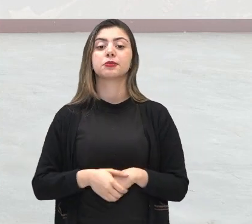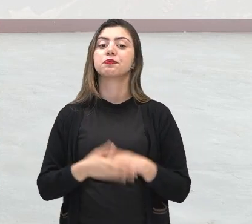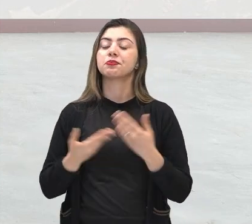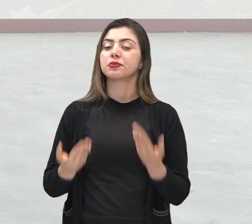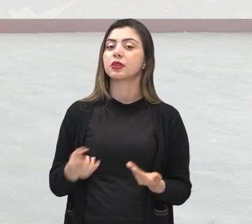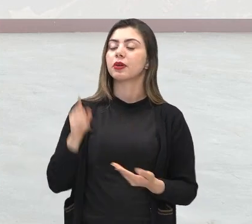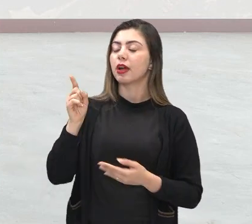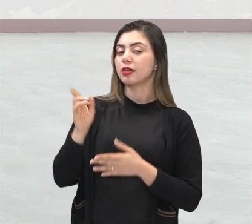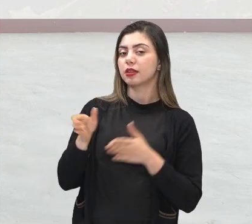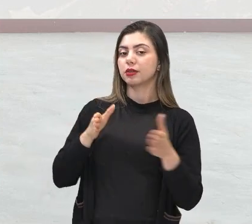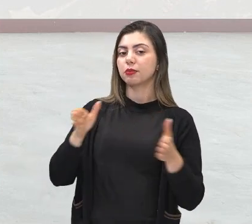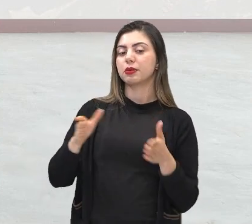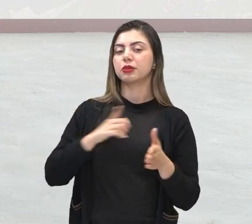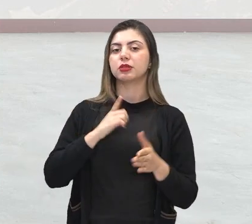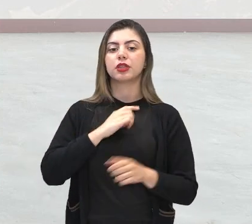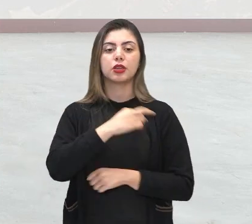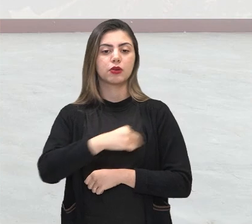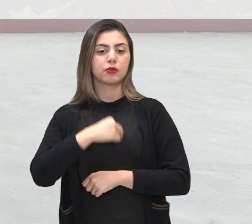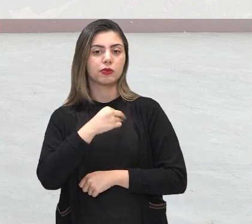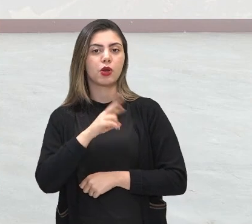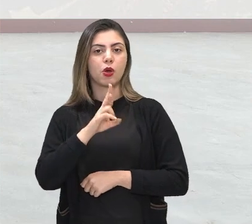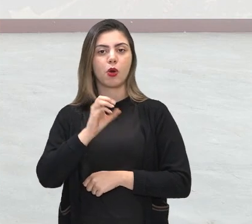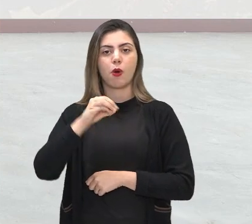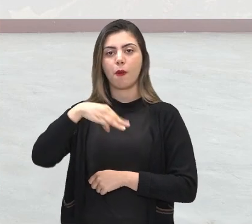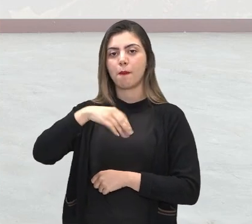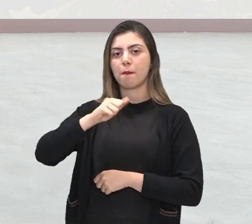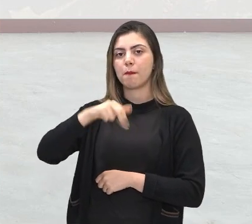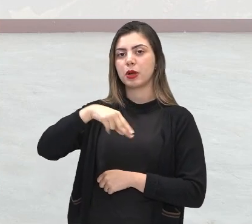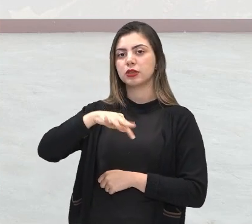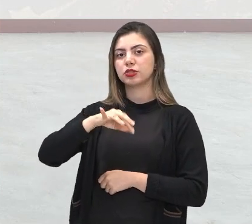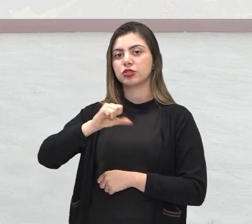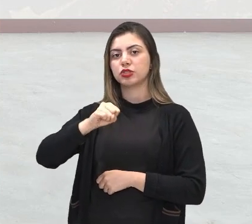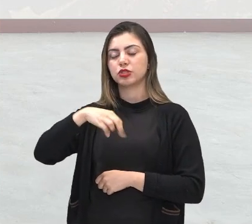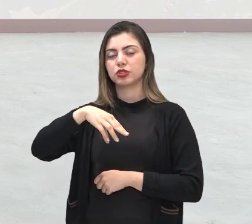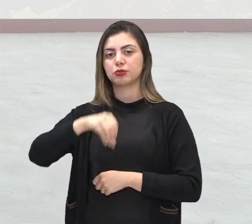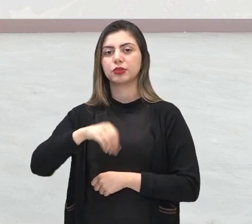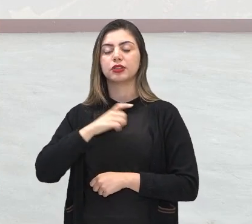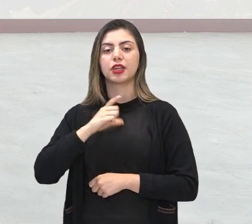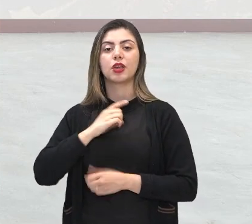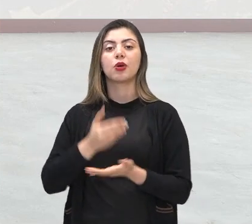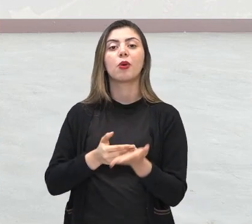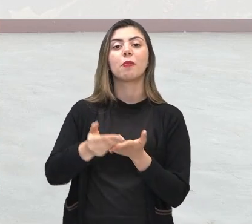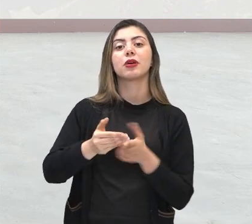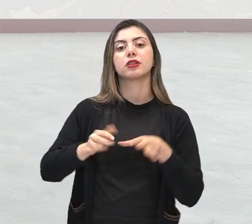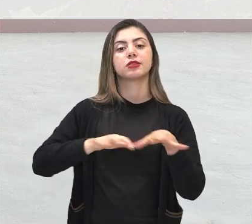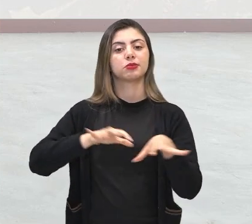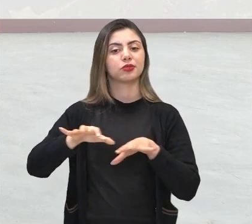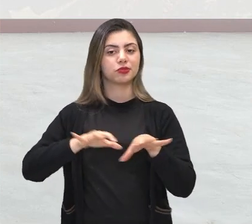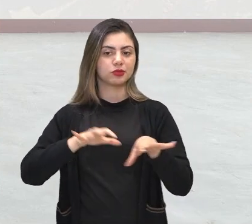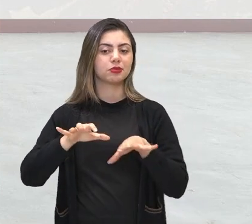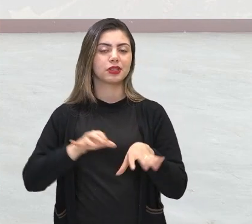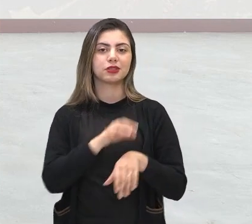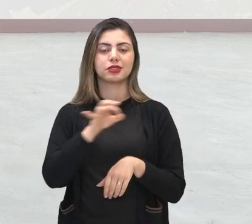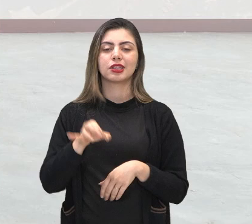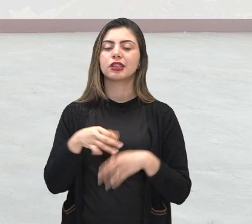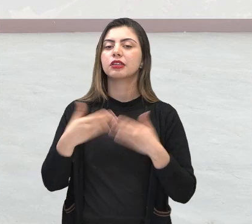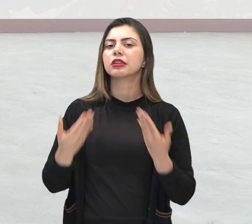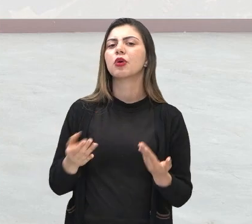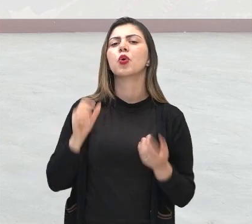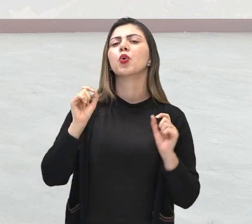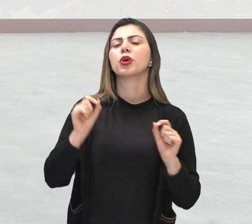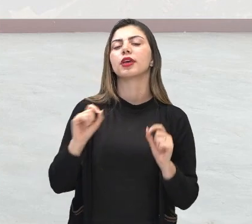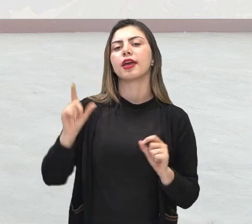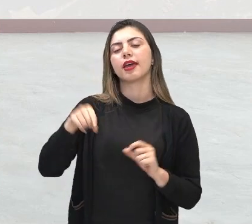dá um start digamos assim ele inicia o movimento que ele vai ter uma sequência que é esse movimento de utilizar a